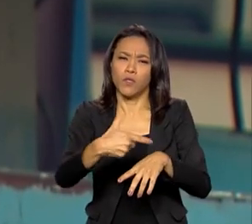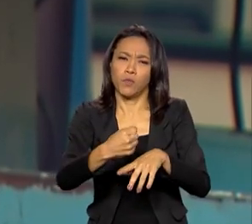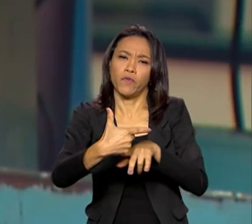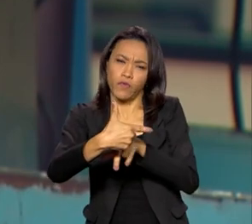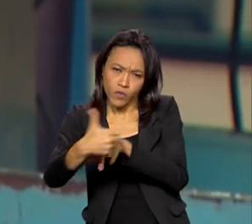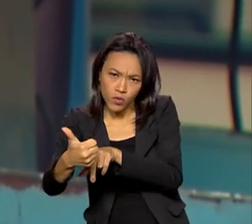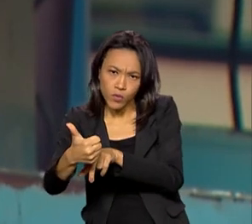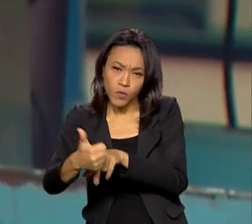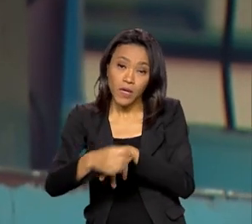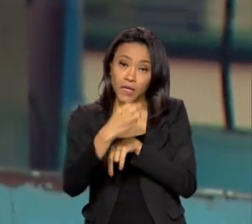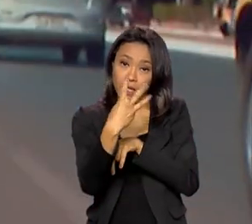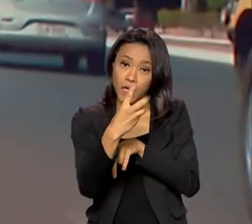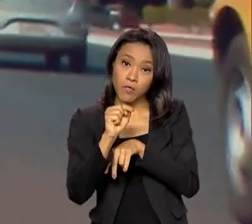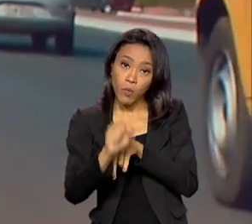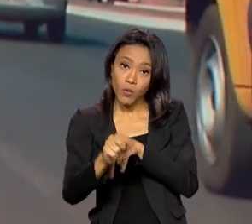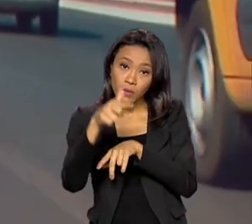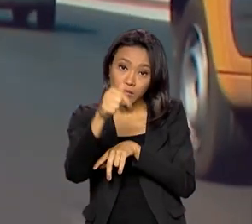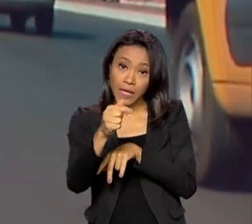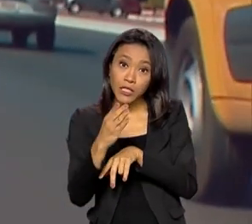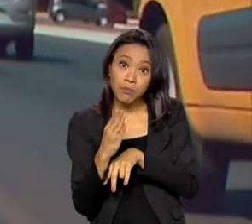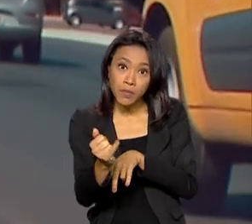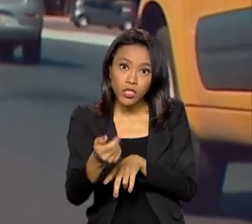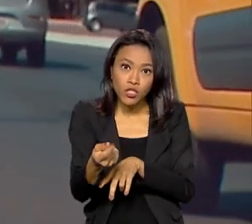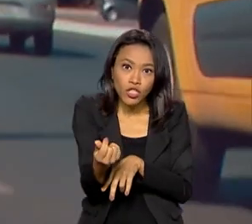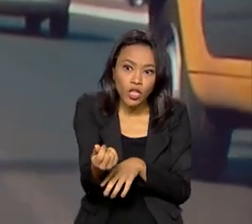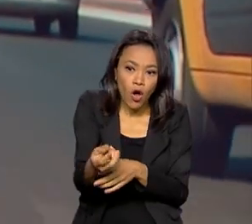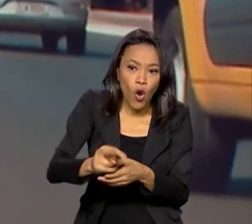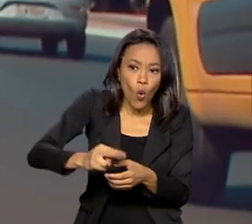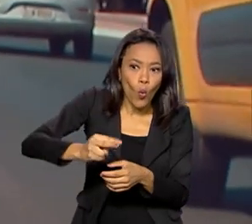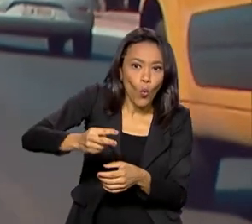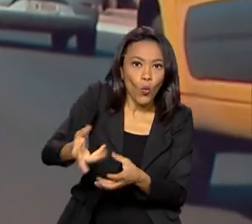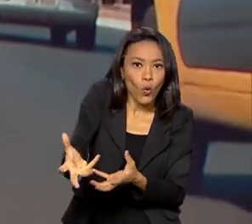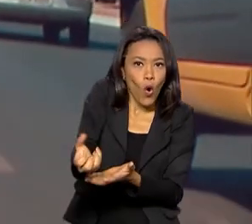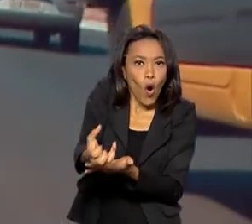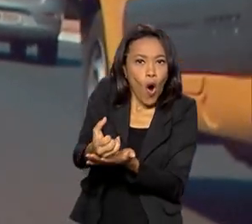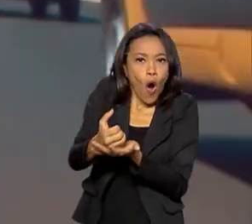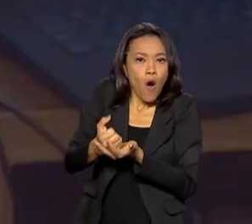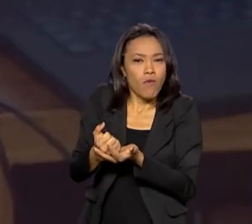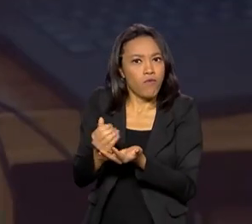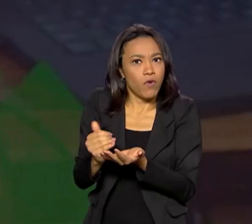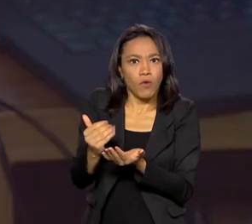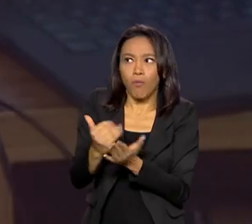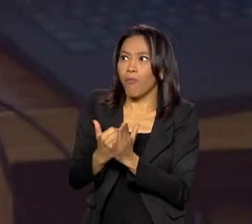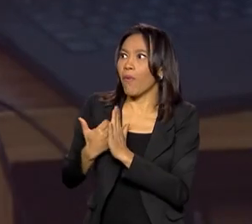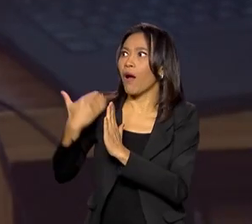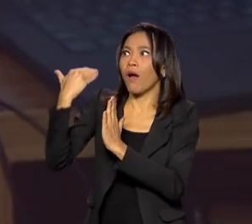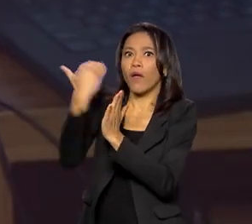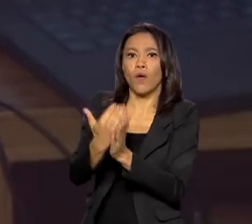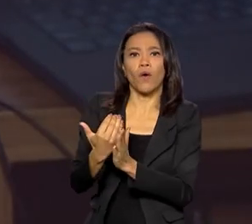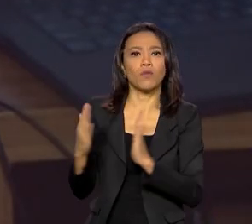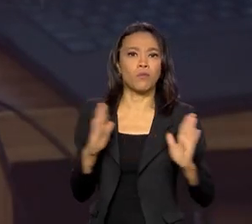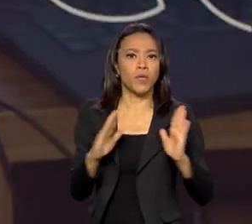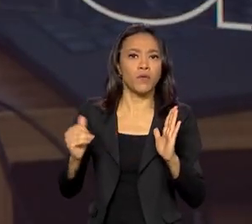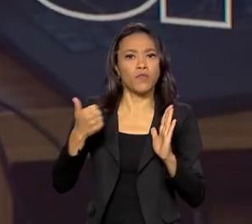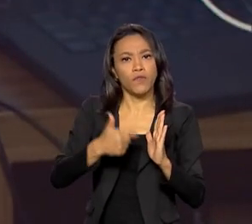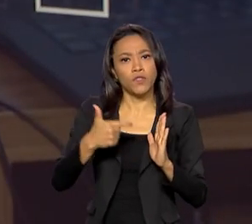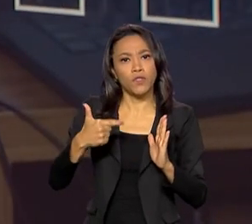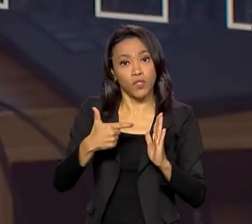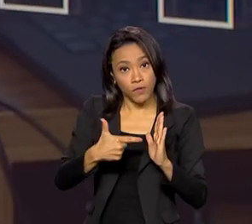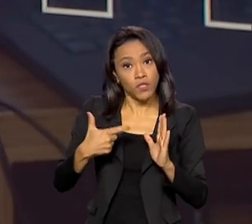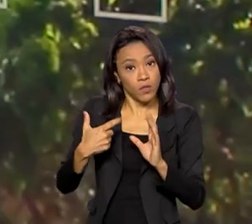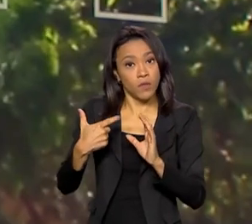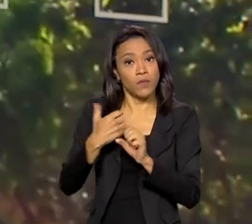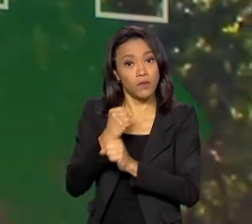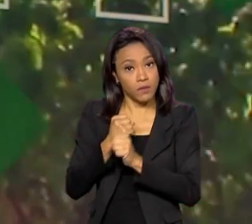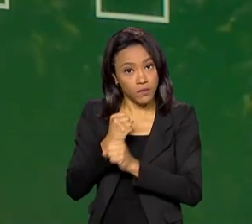de cerca de 3,7 bilhões de lucro, né? O maior dos últimos 22 anos. Tendência essa que se espera projetar